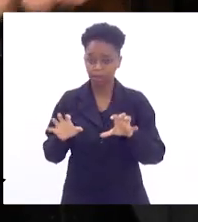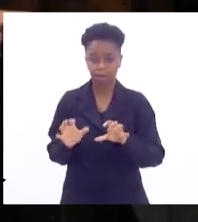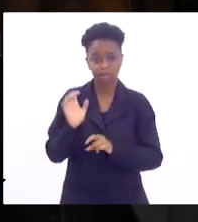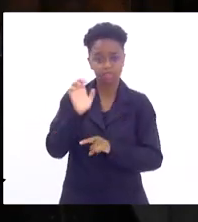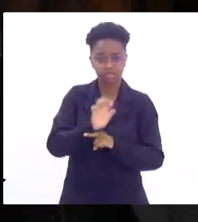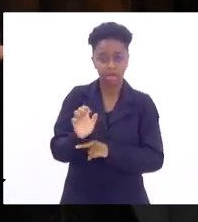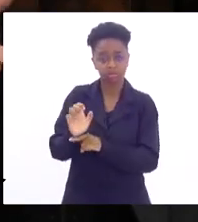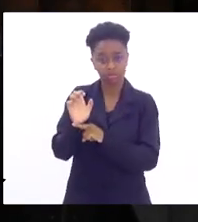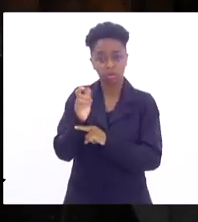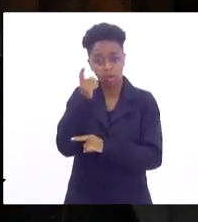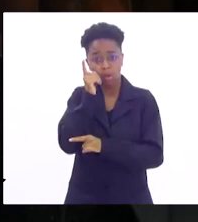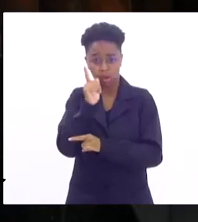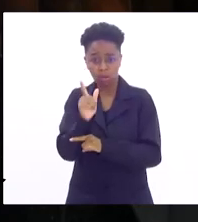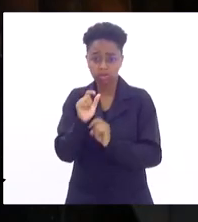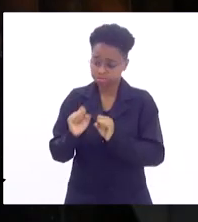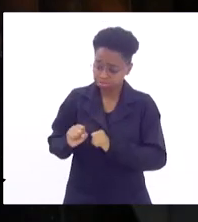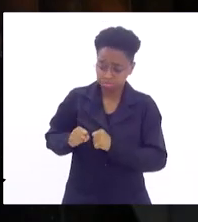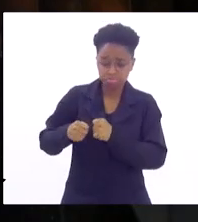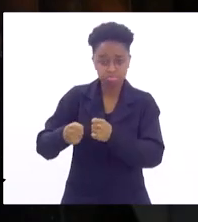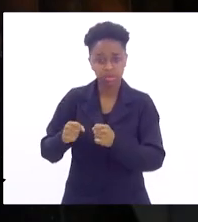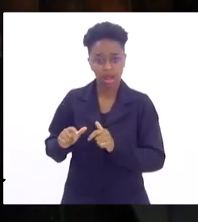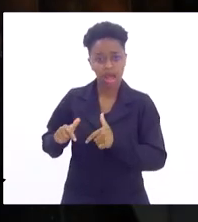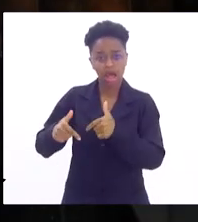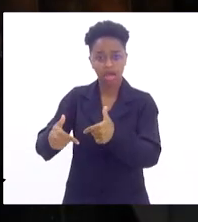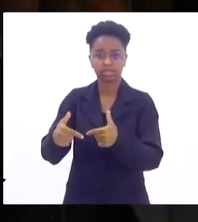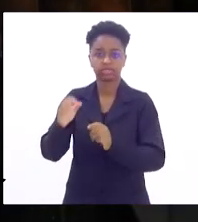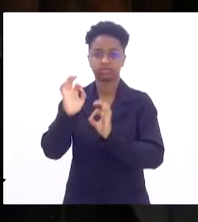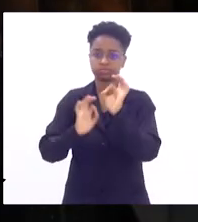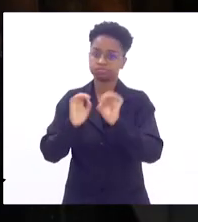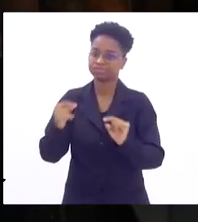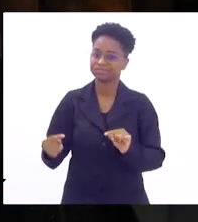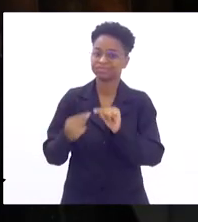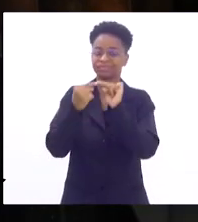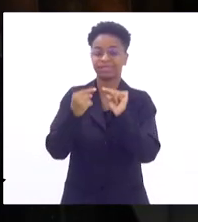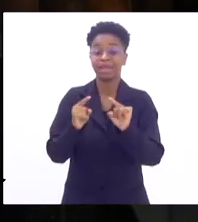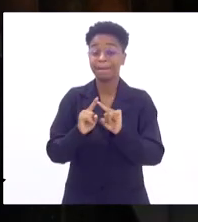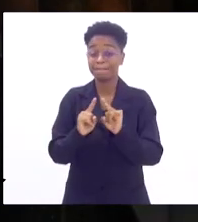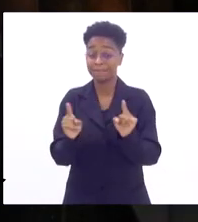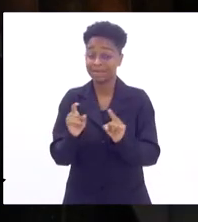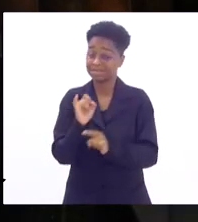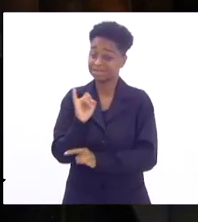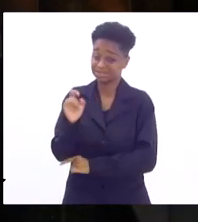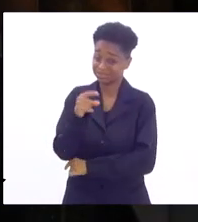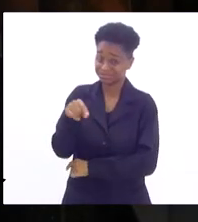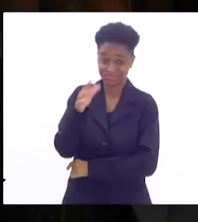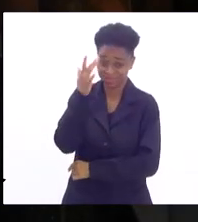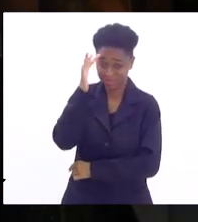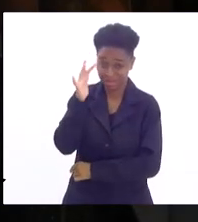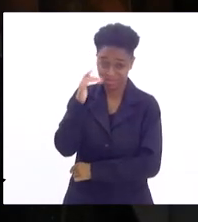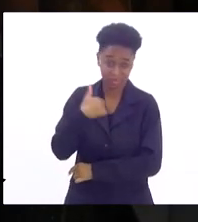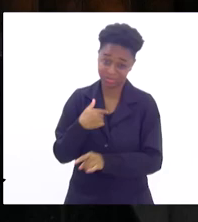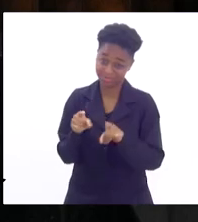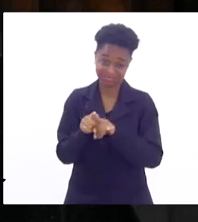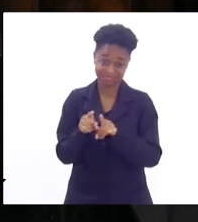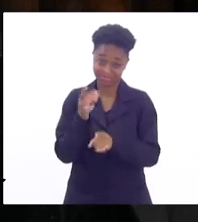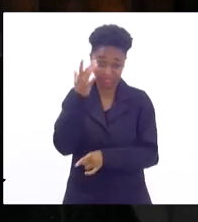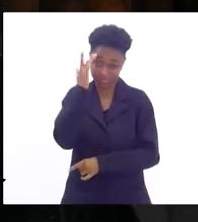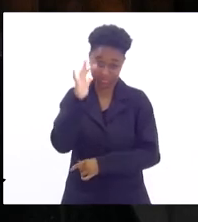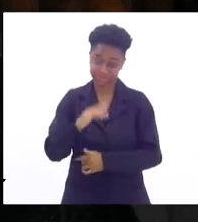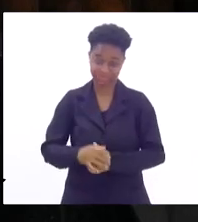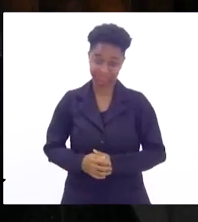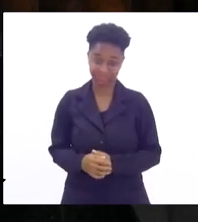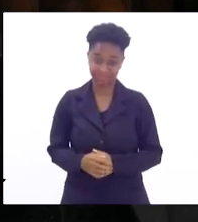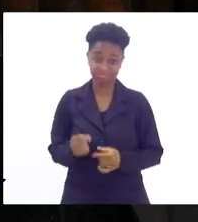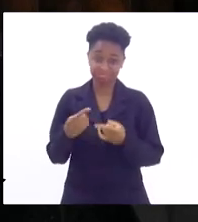pudesse ter sinergia com esse planejamento mas se o senhor não sabe nem eu até